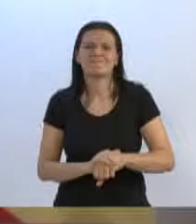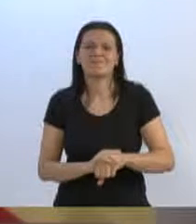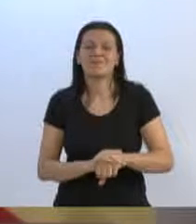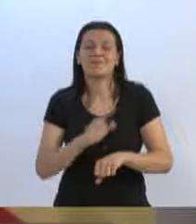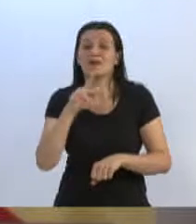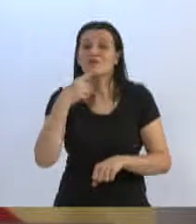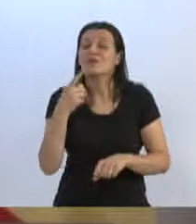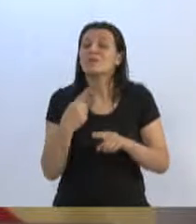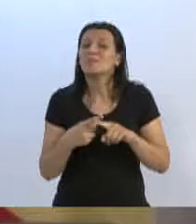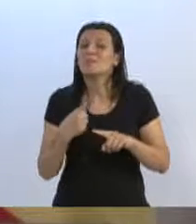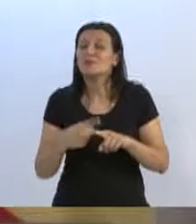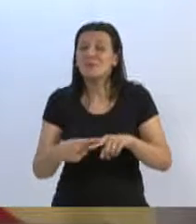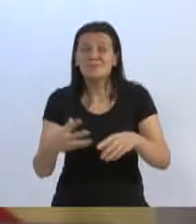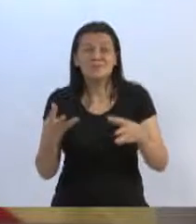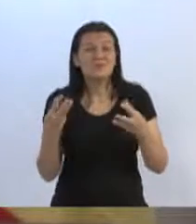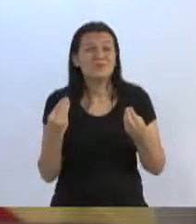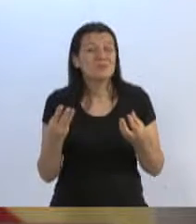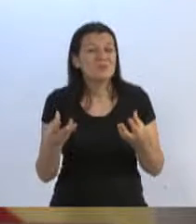muita gente